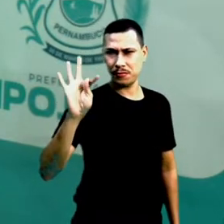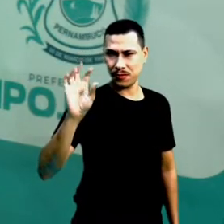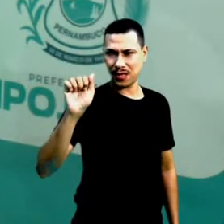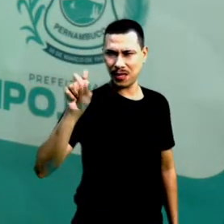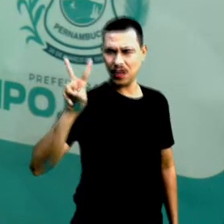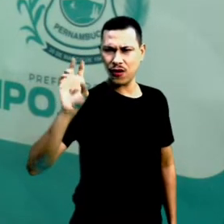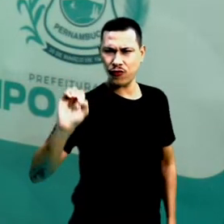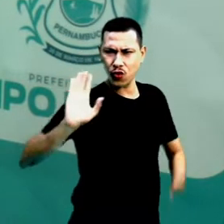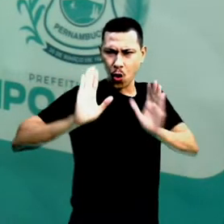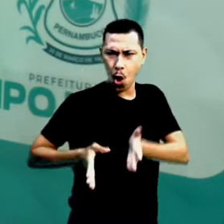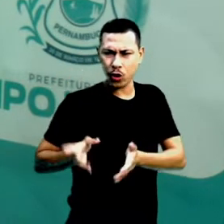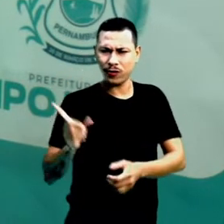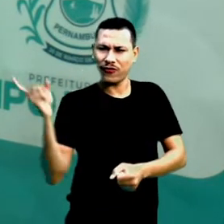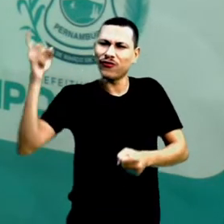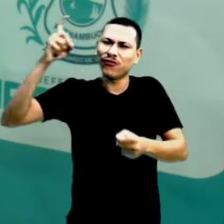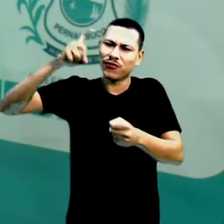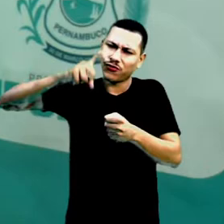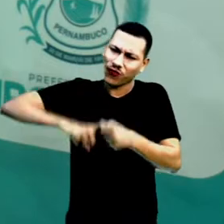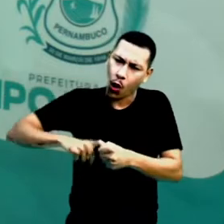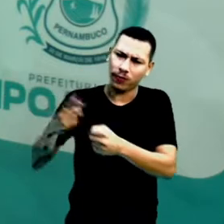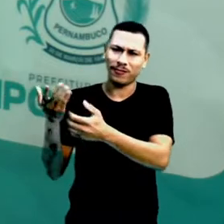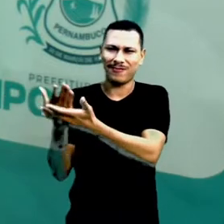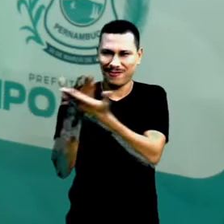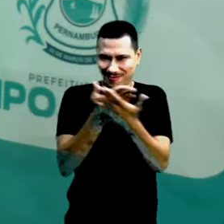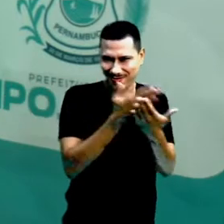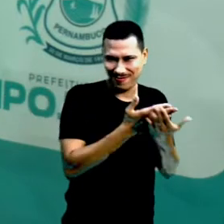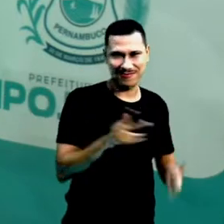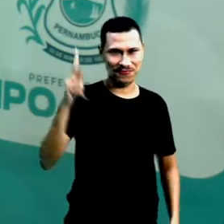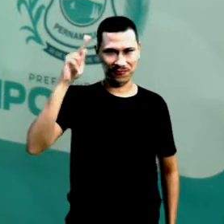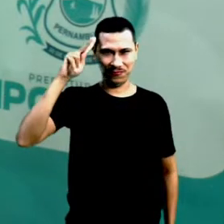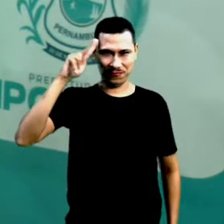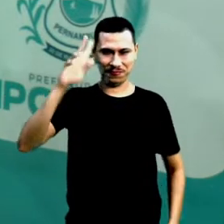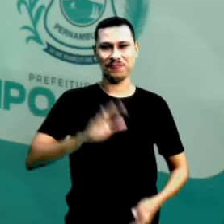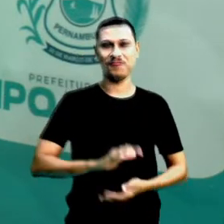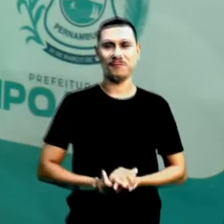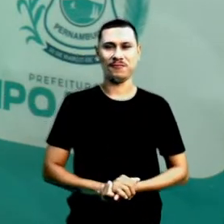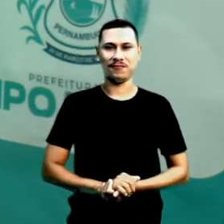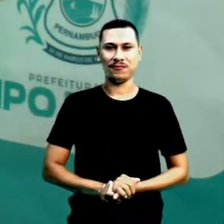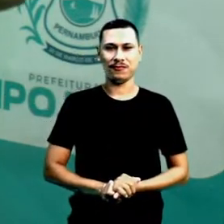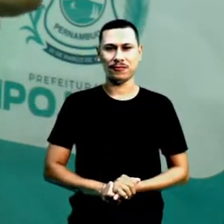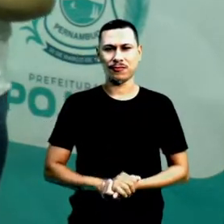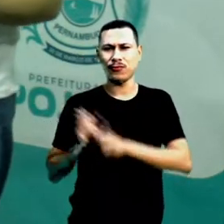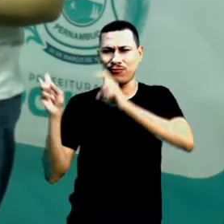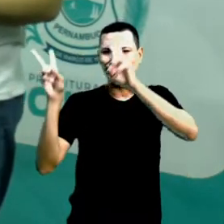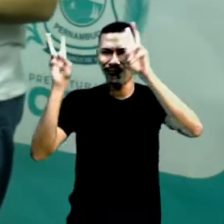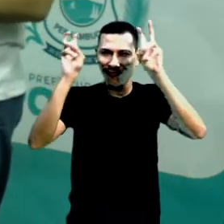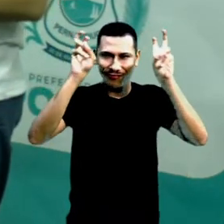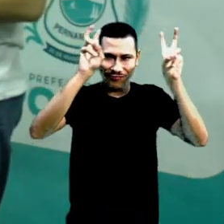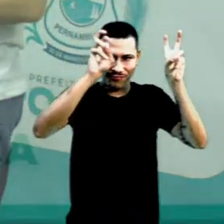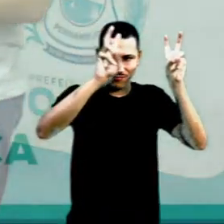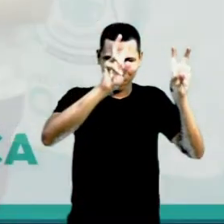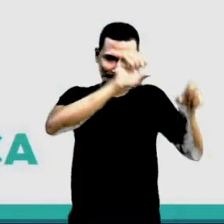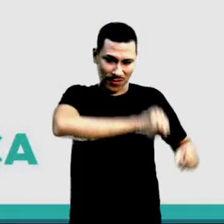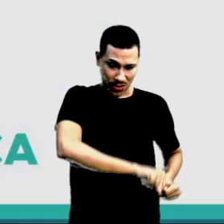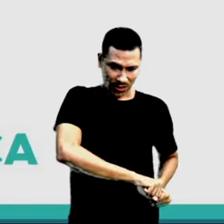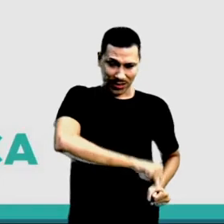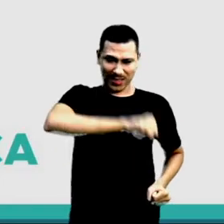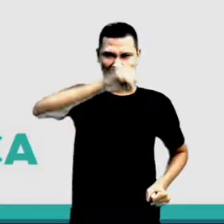e hoje nós vamos retomar então com as nossas aulas de história. E hoje nós vamos falar